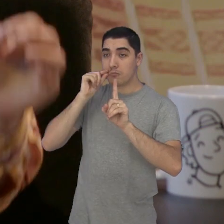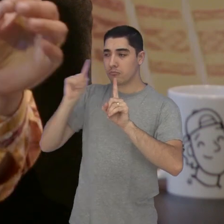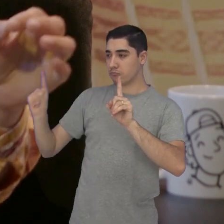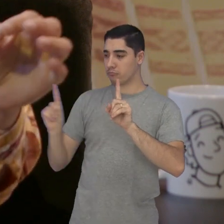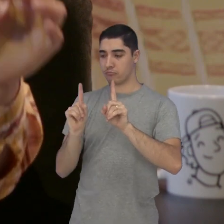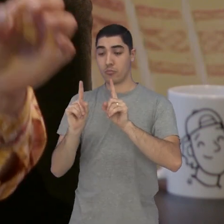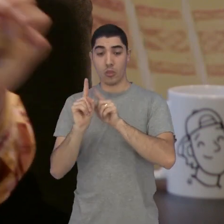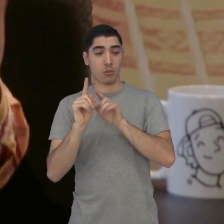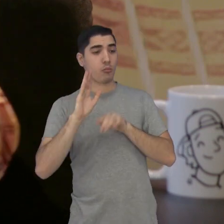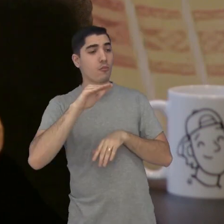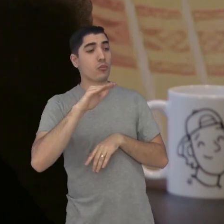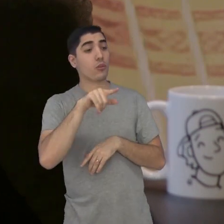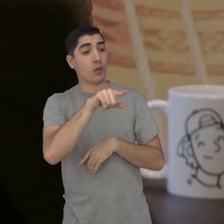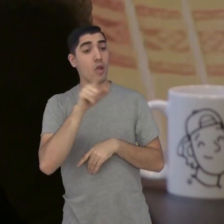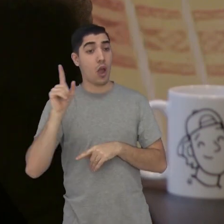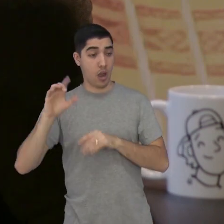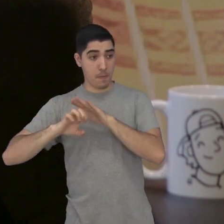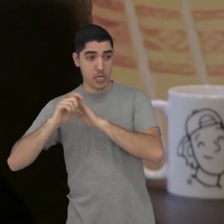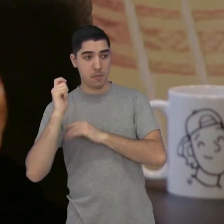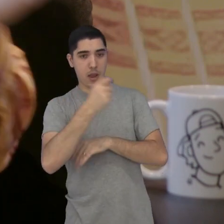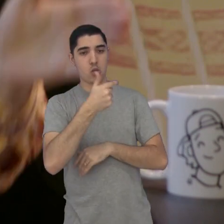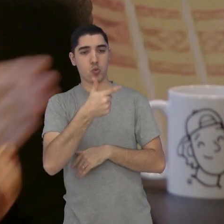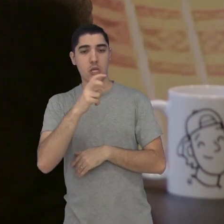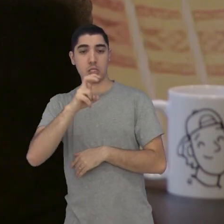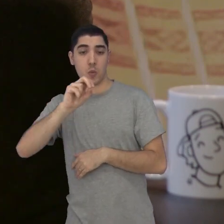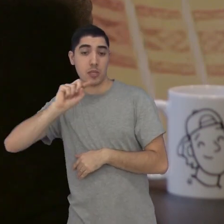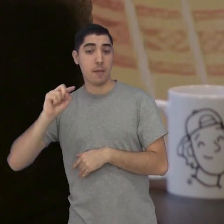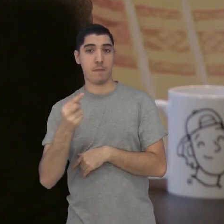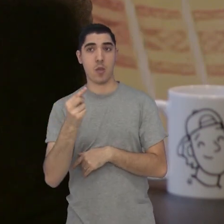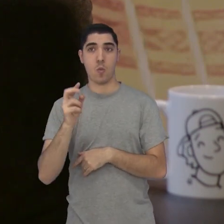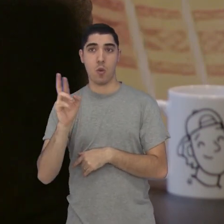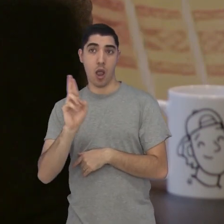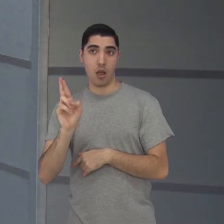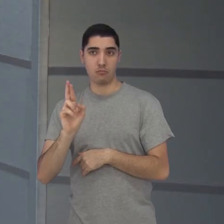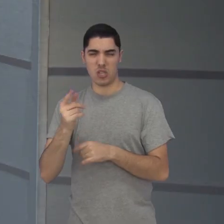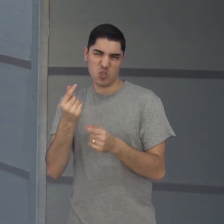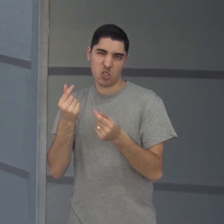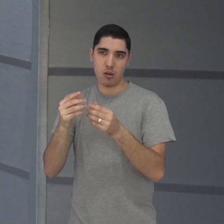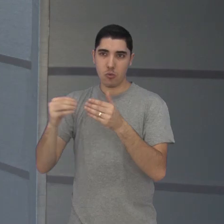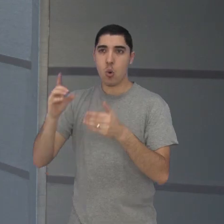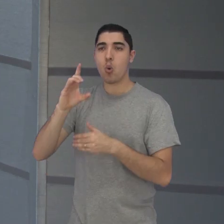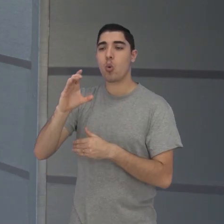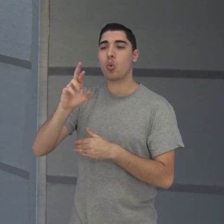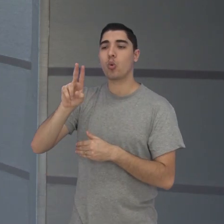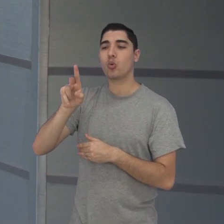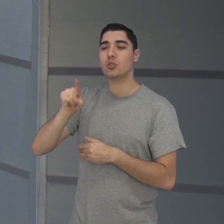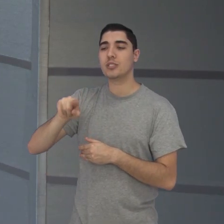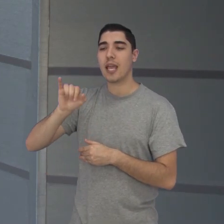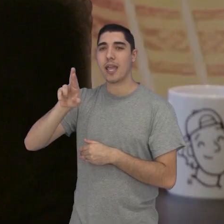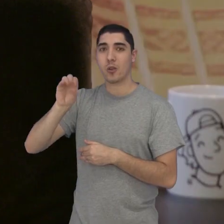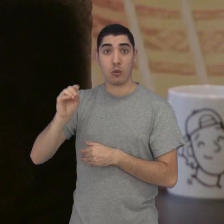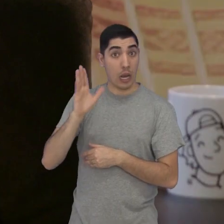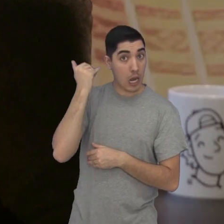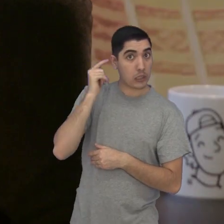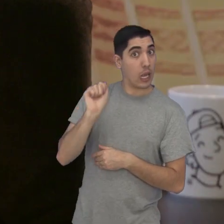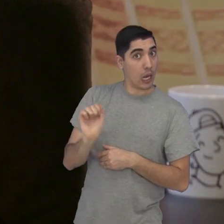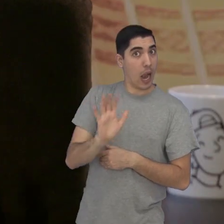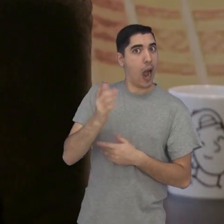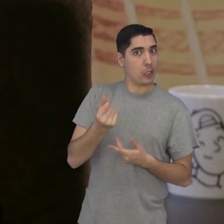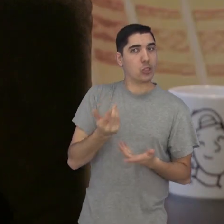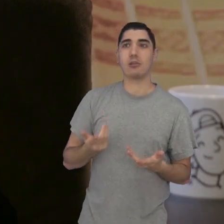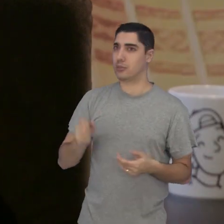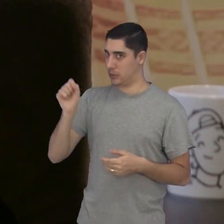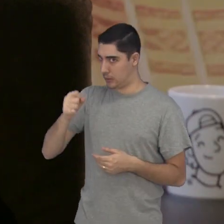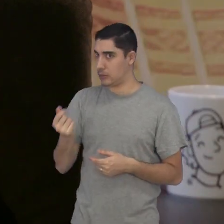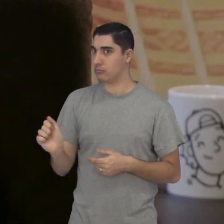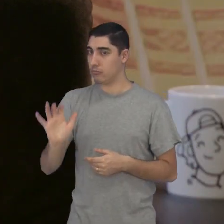empresa vai te pagar 250 mil cruzeiros para você produzir esse filme. Que naquela época era dinheiro pra caramba. Já era dinheiro. Só que a gente sabe